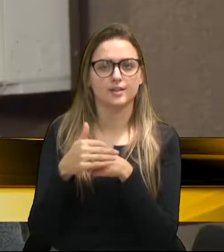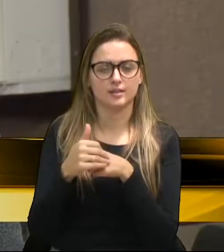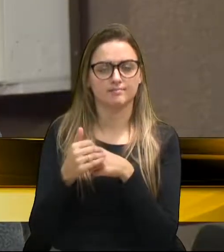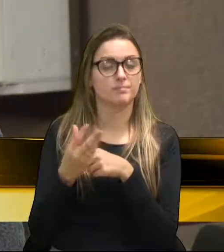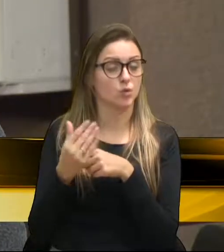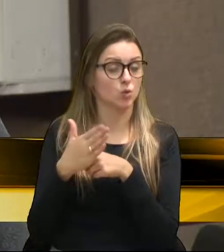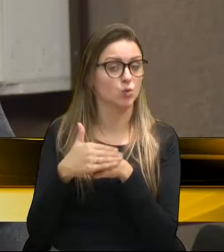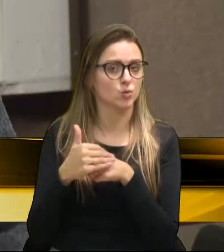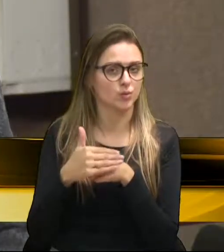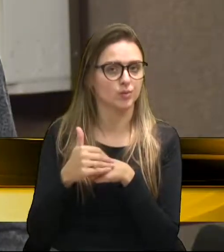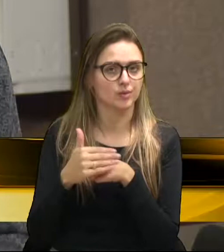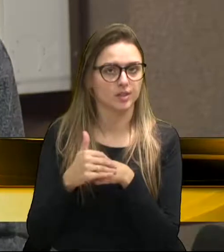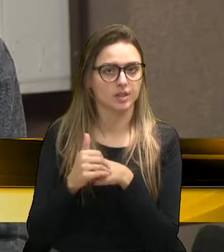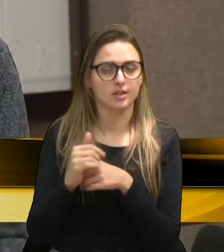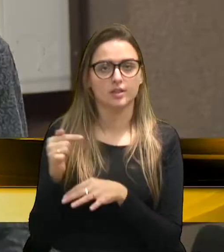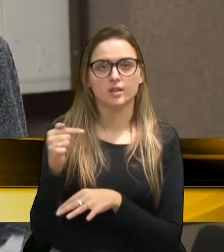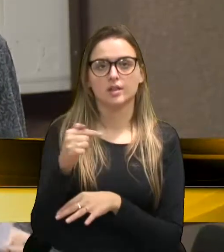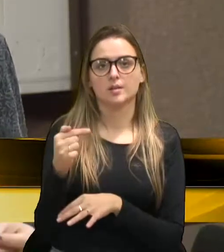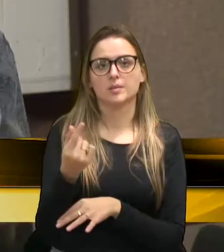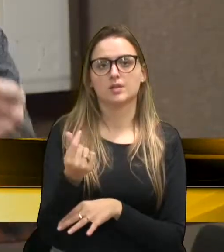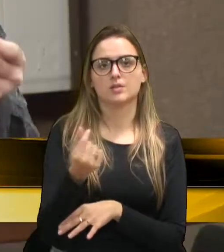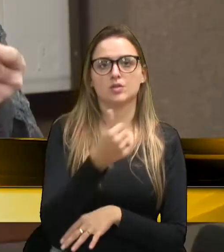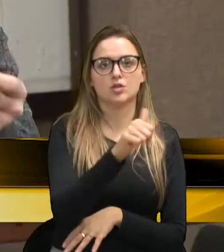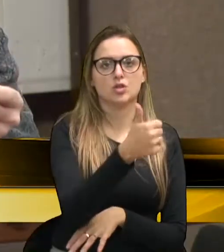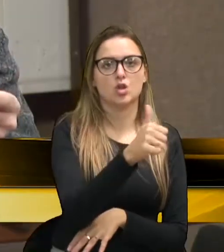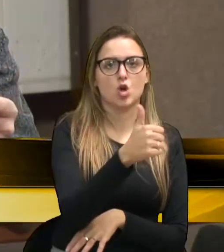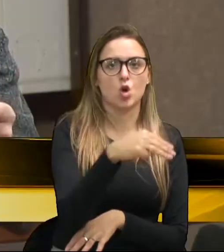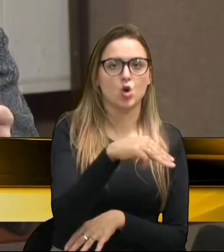generosa em diminuir de 11 milhões a